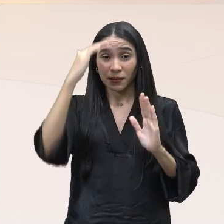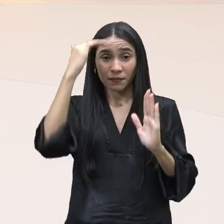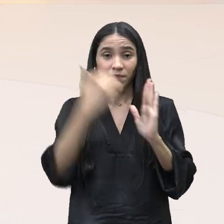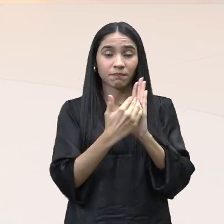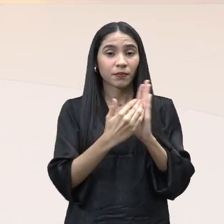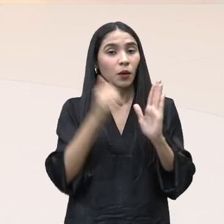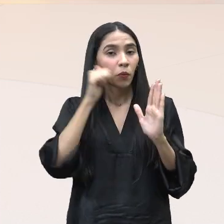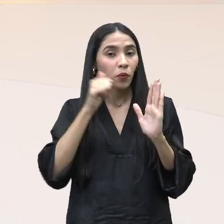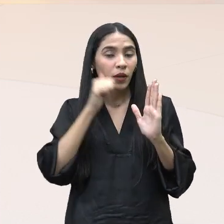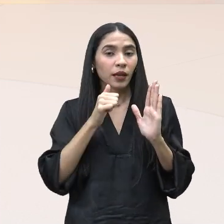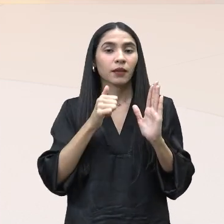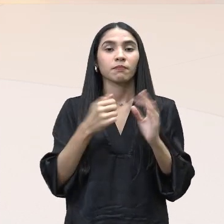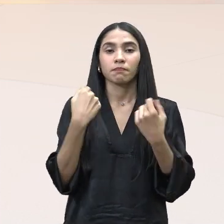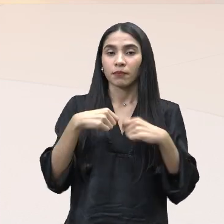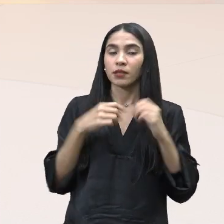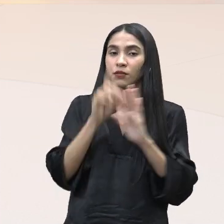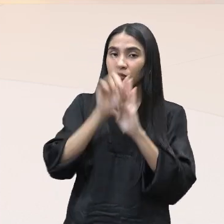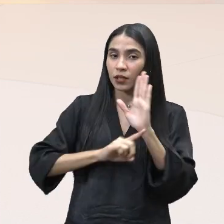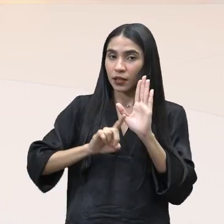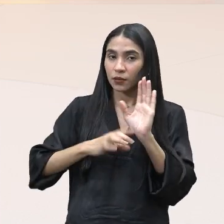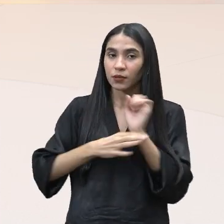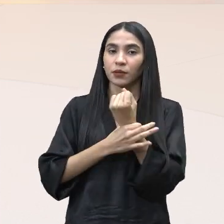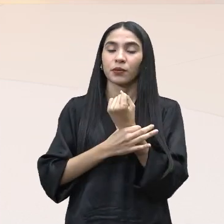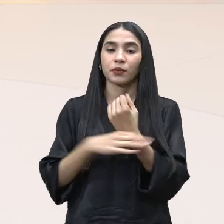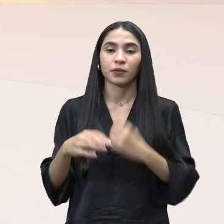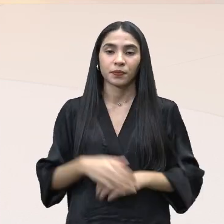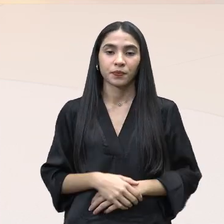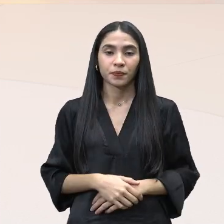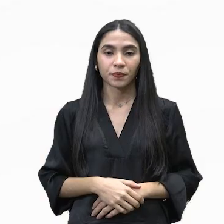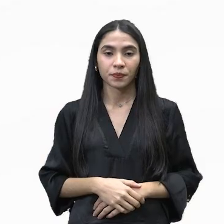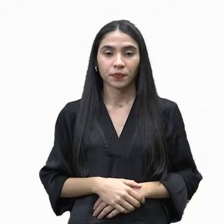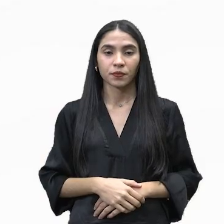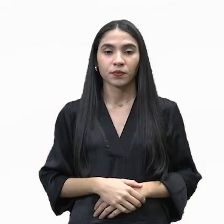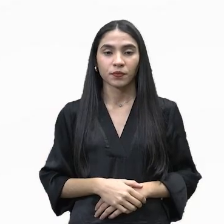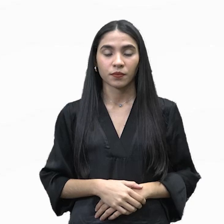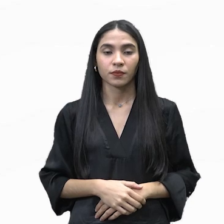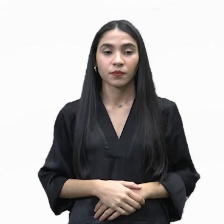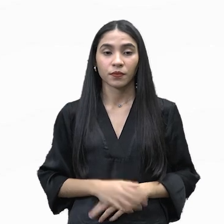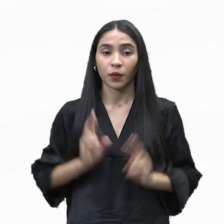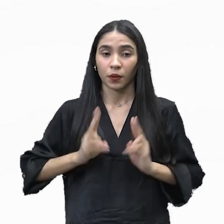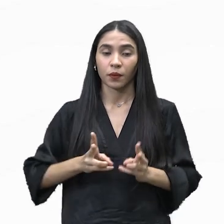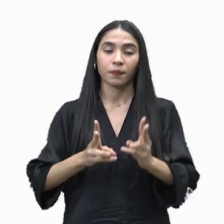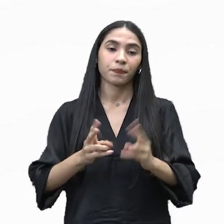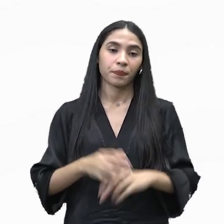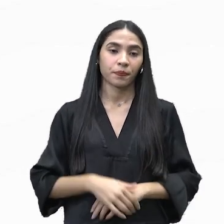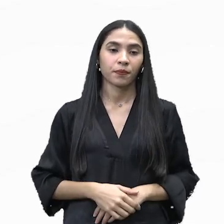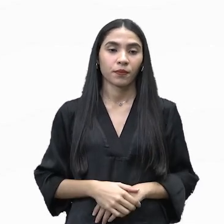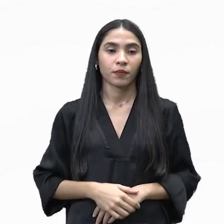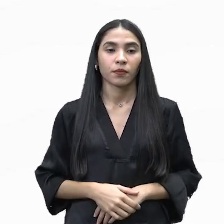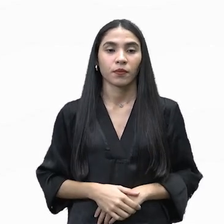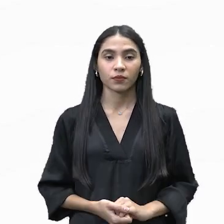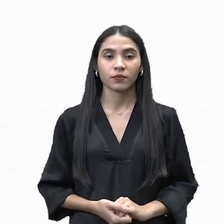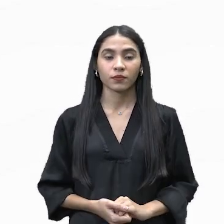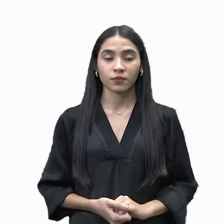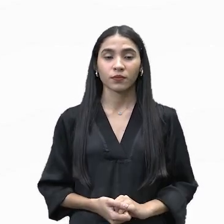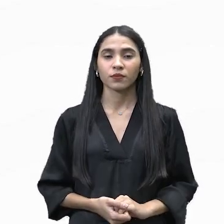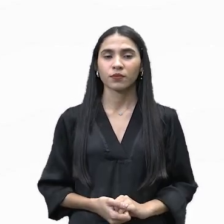mulheres tenham seus direitos garantidos. Continuando, aí nós temos